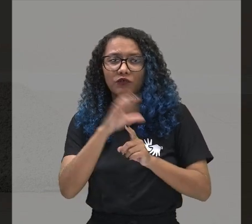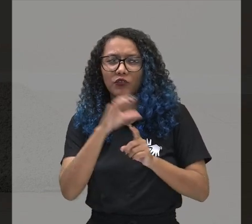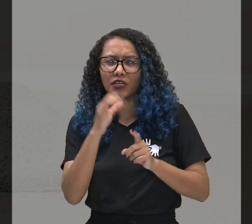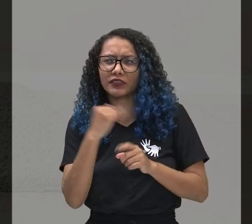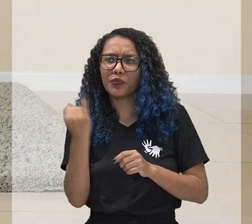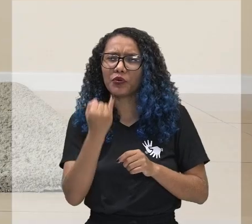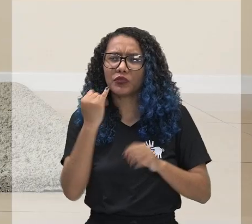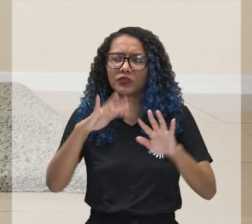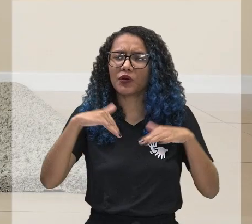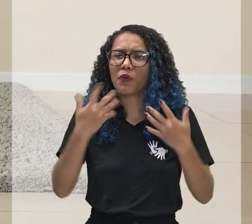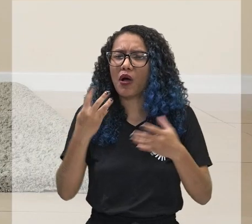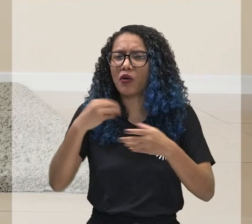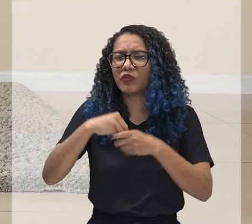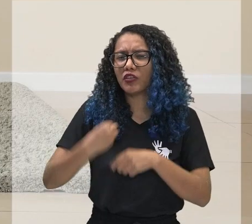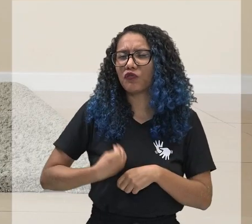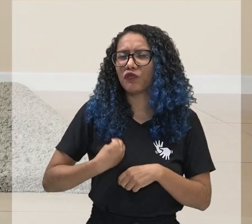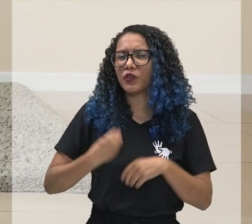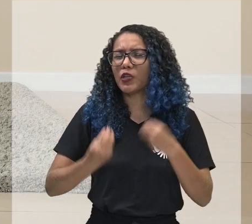dia a dia?